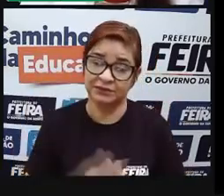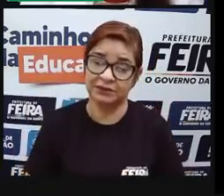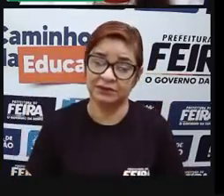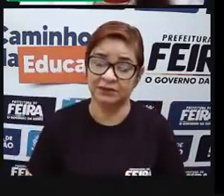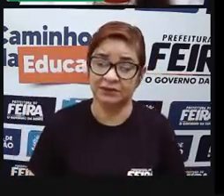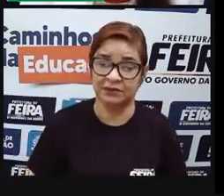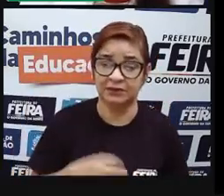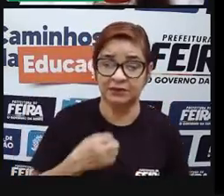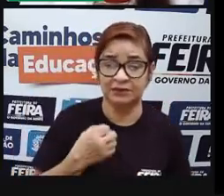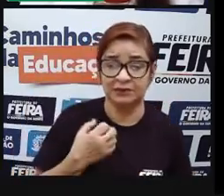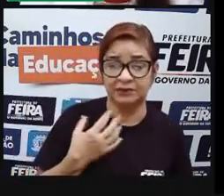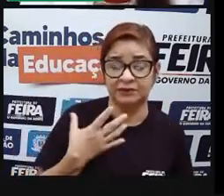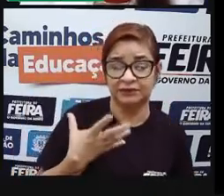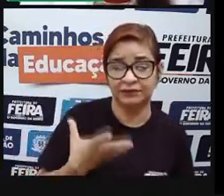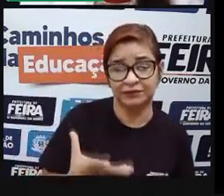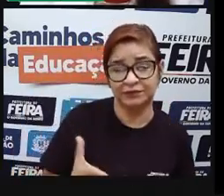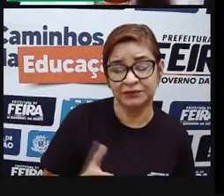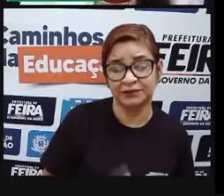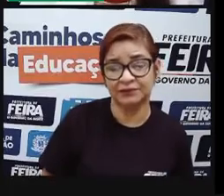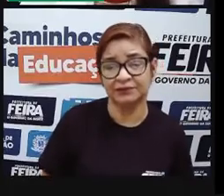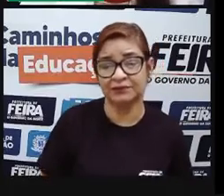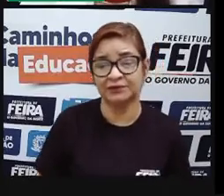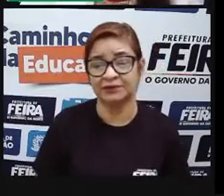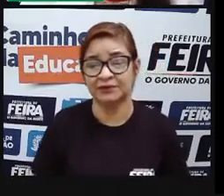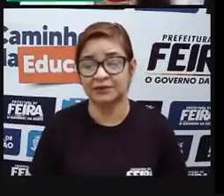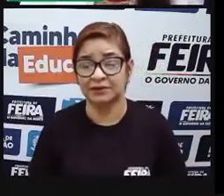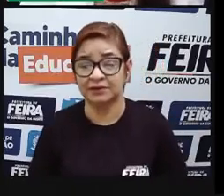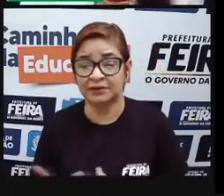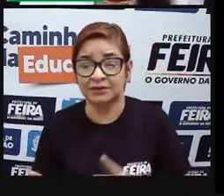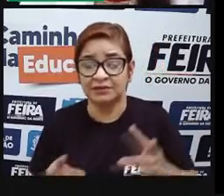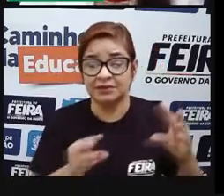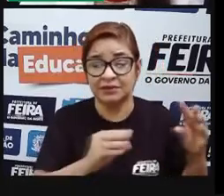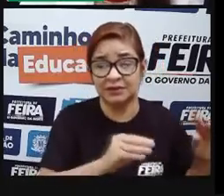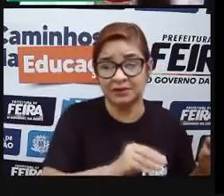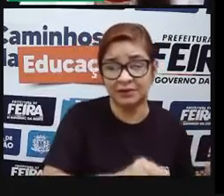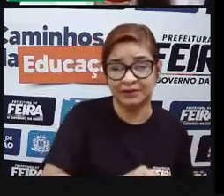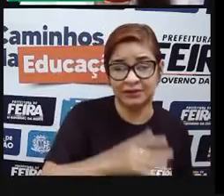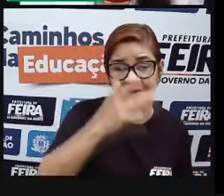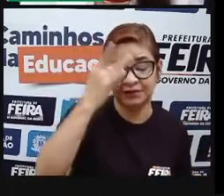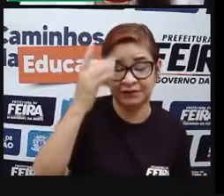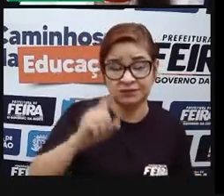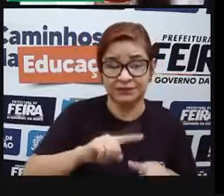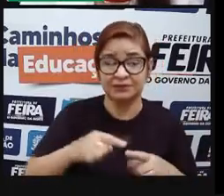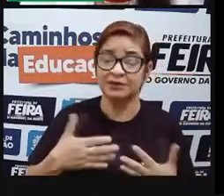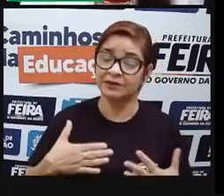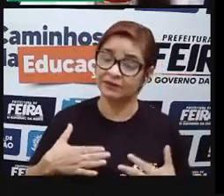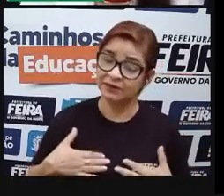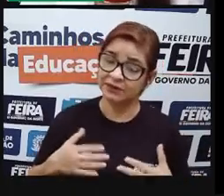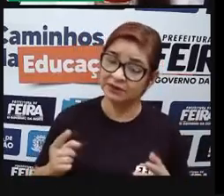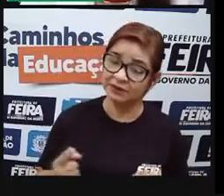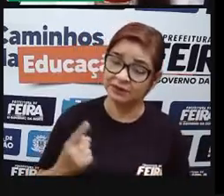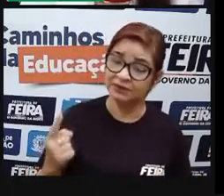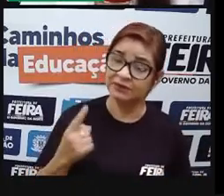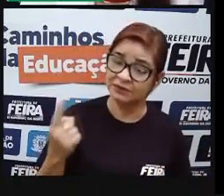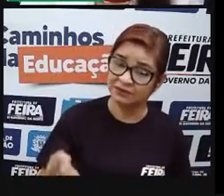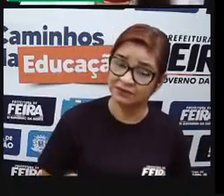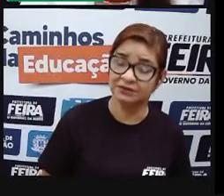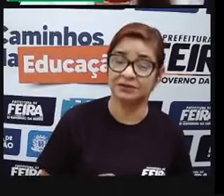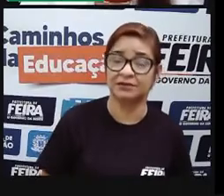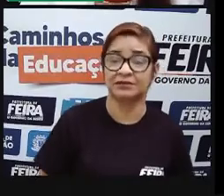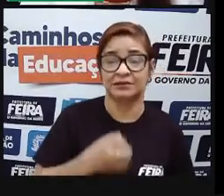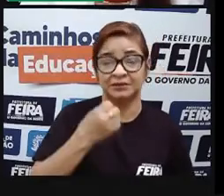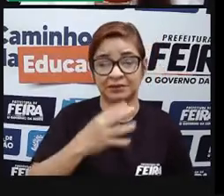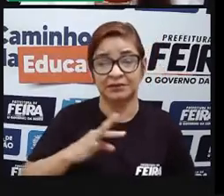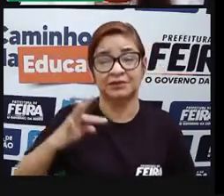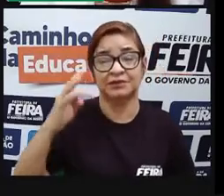pode pensar no seu feio saiu aquela galera e fico e ficou eu aqui ficou melhor para mim se eu já era o que melhor e